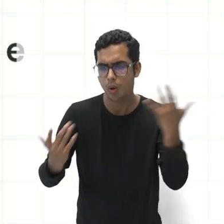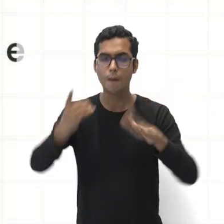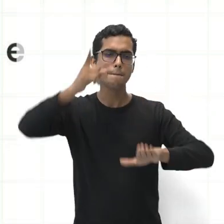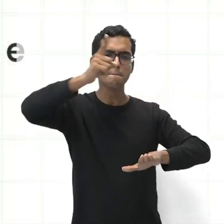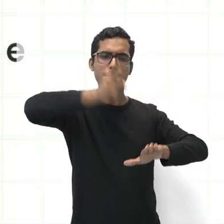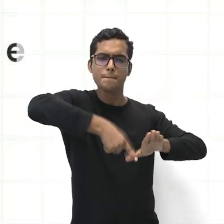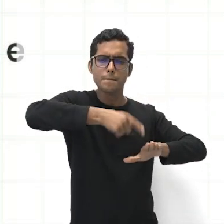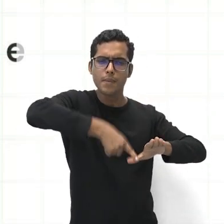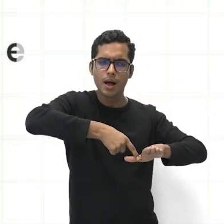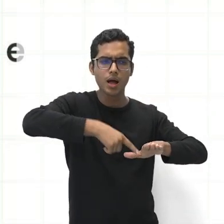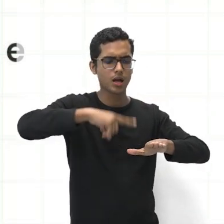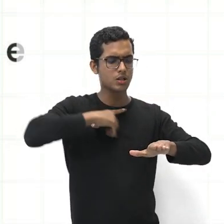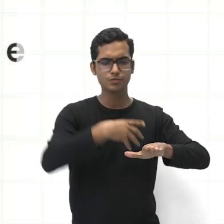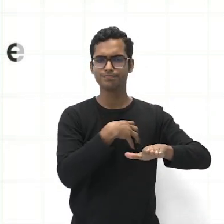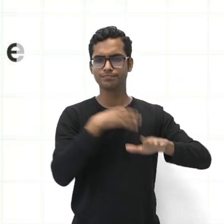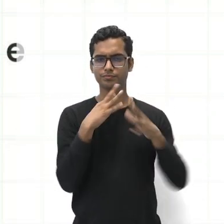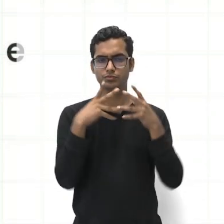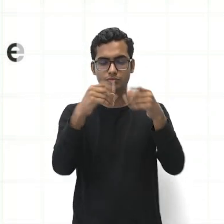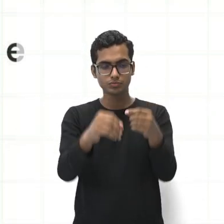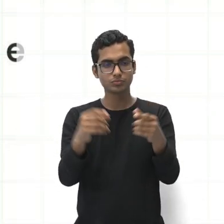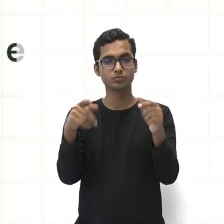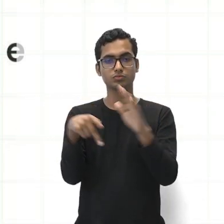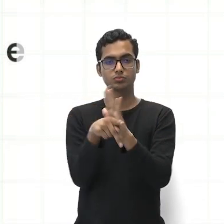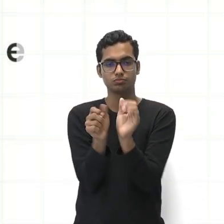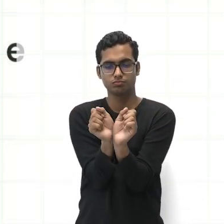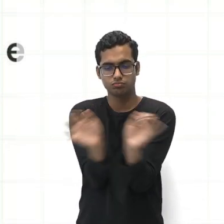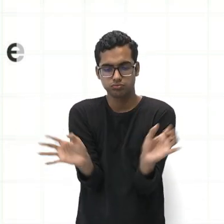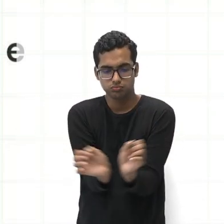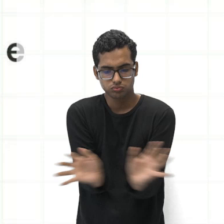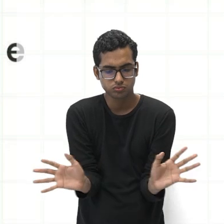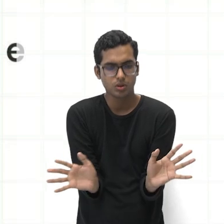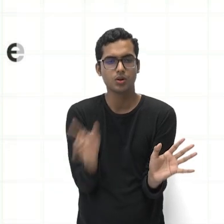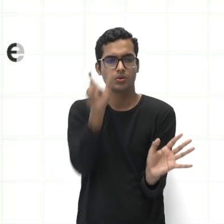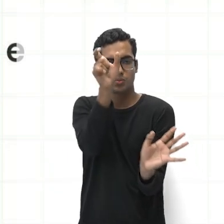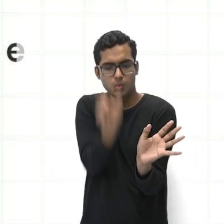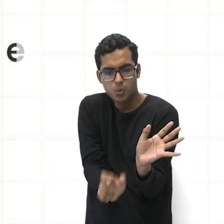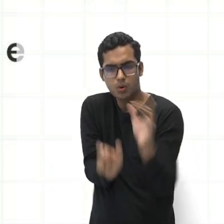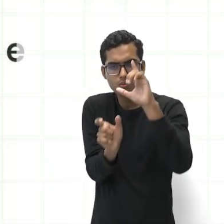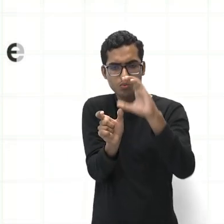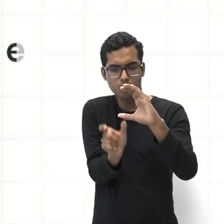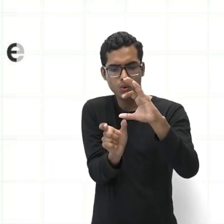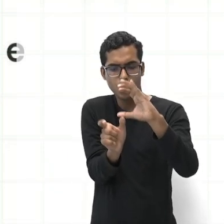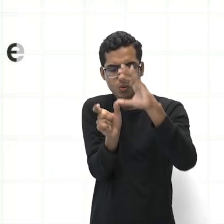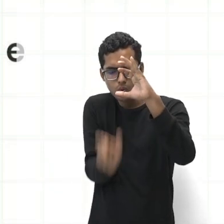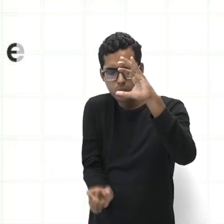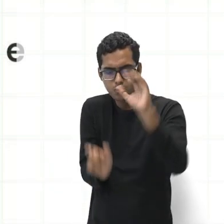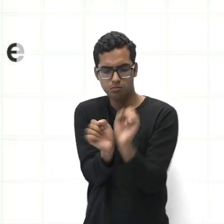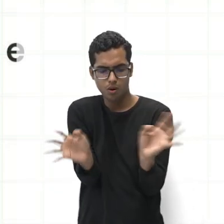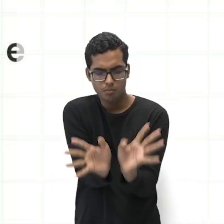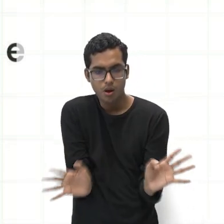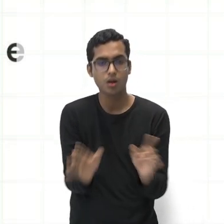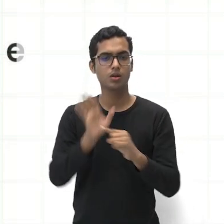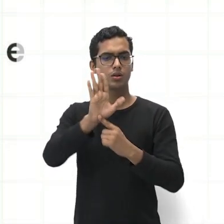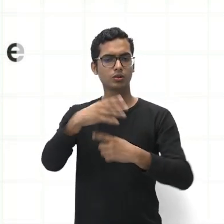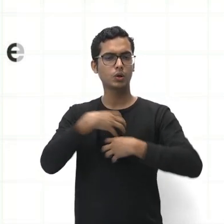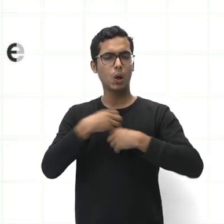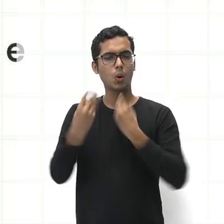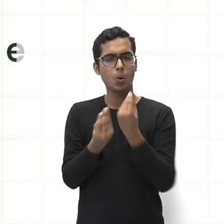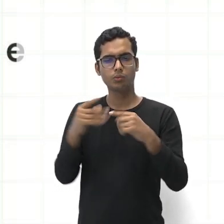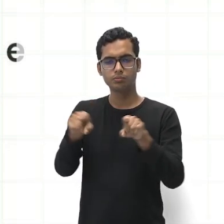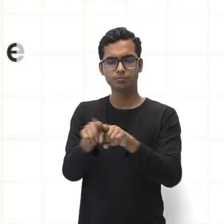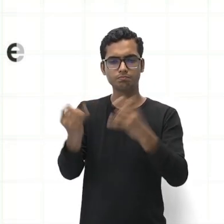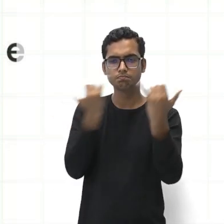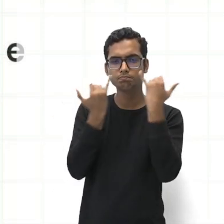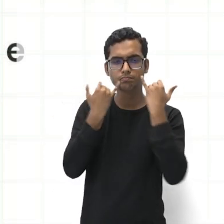responsável por coletar informações dos órgãos, dos sentidos e transmitir essas